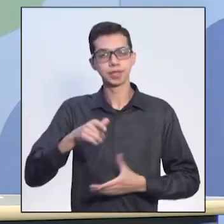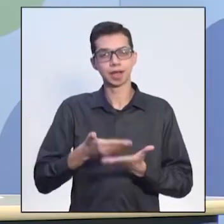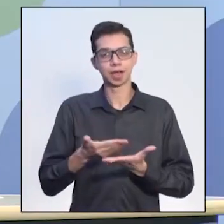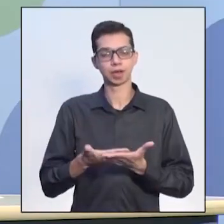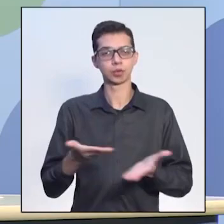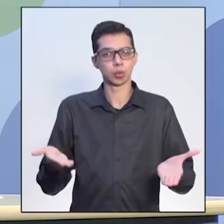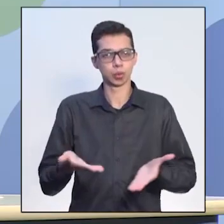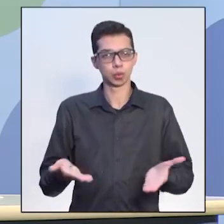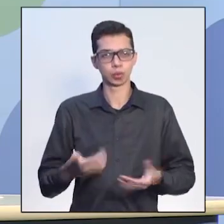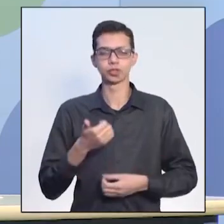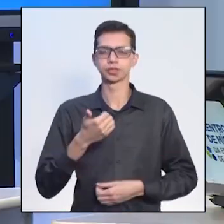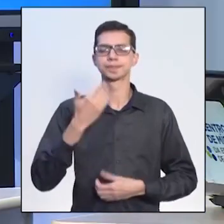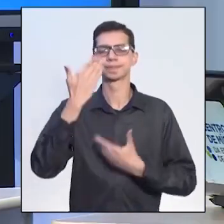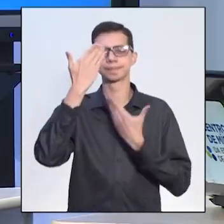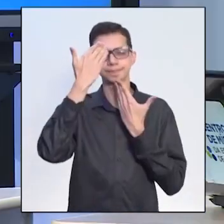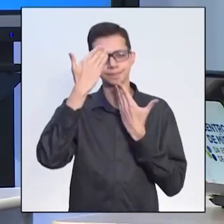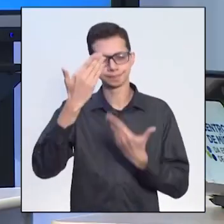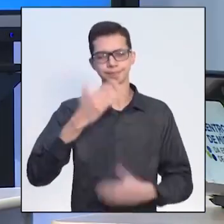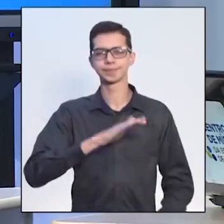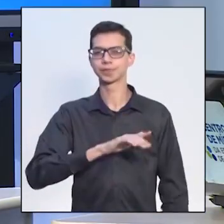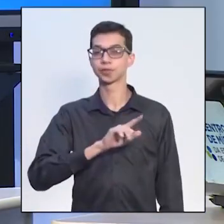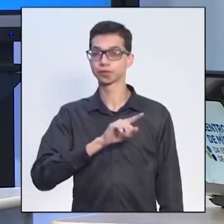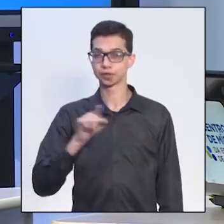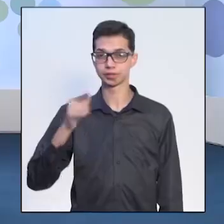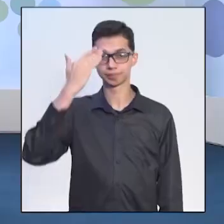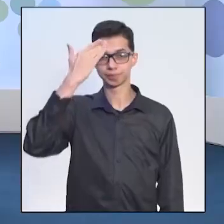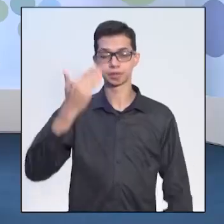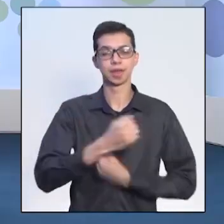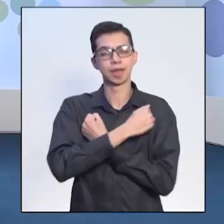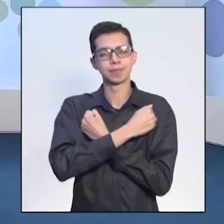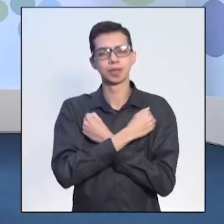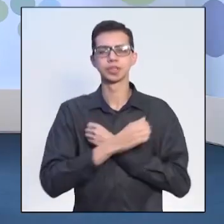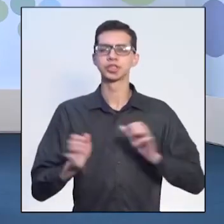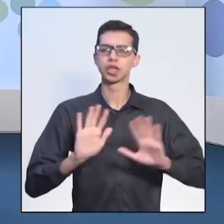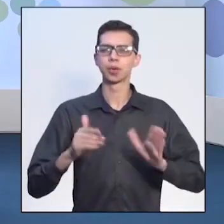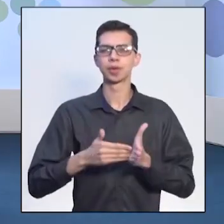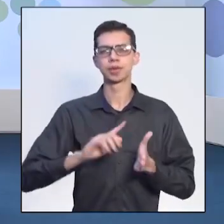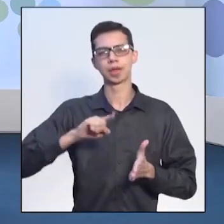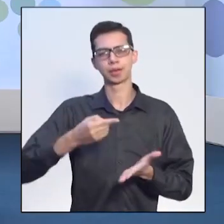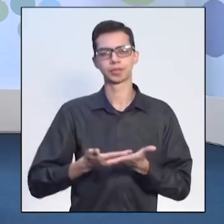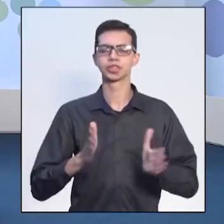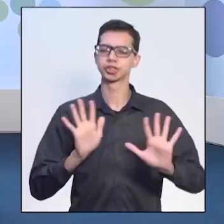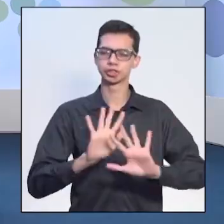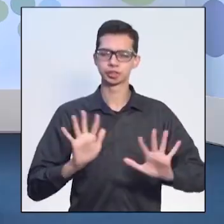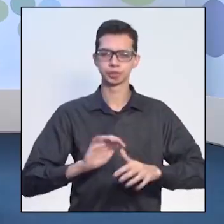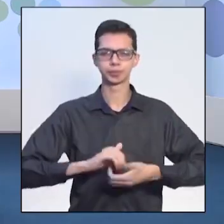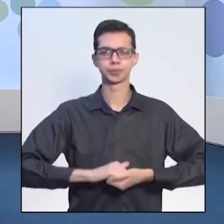próxima aula, gente. Então, um grande abraço, gente. Até a próxima aula. Tchau, tchau. Foi. Tchau, tchau.